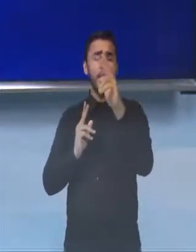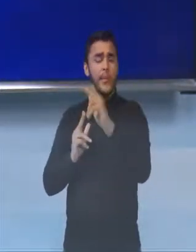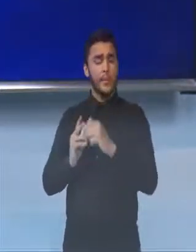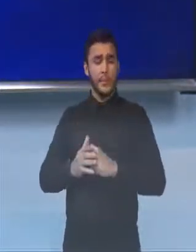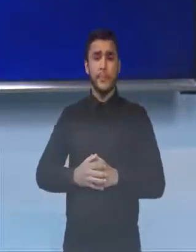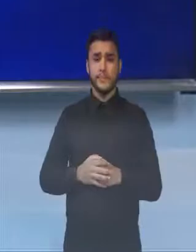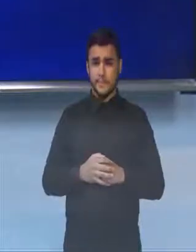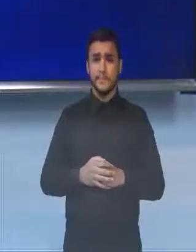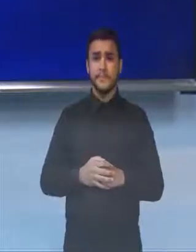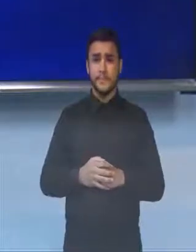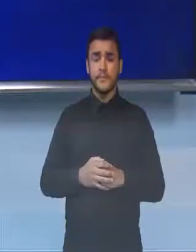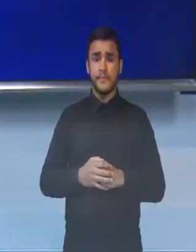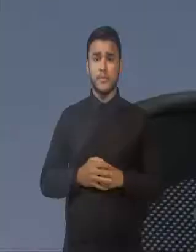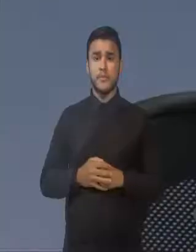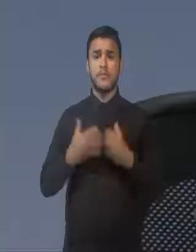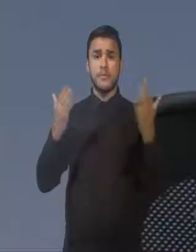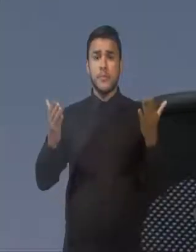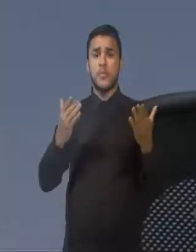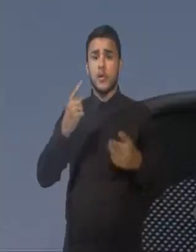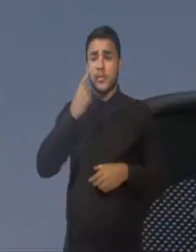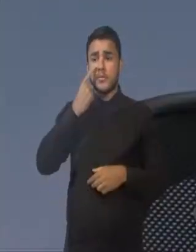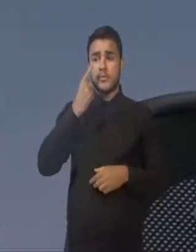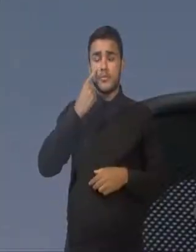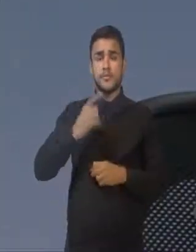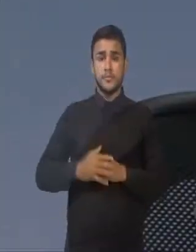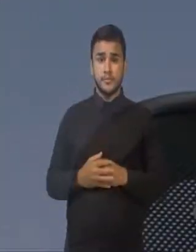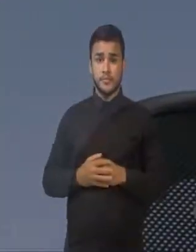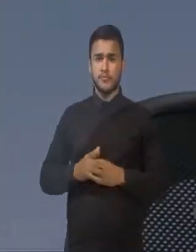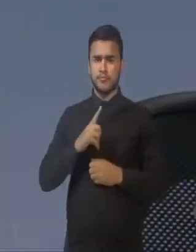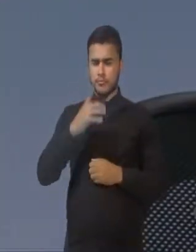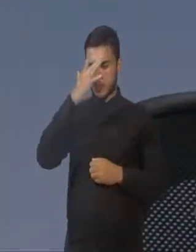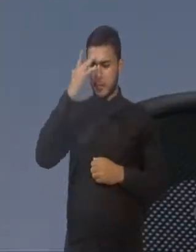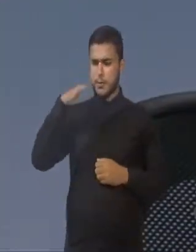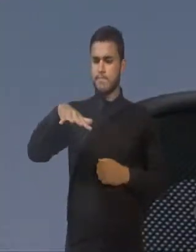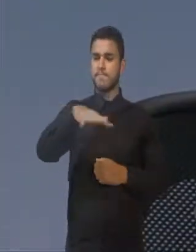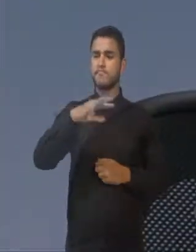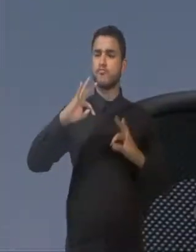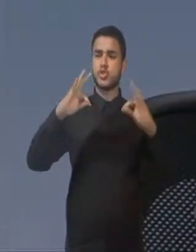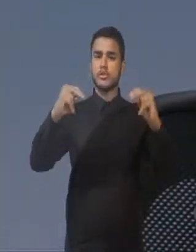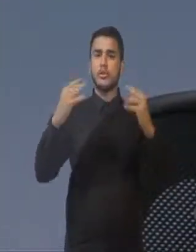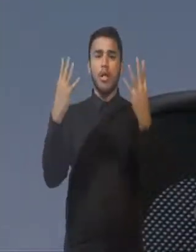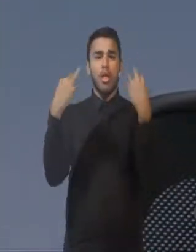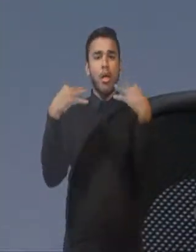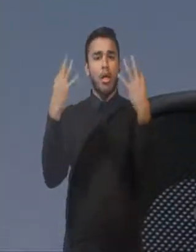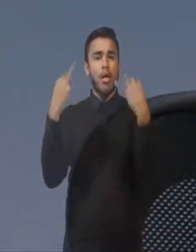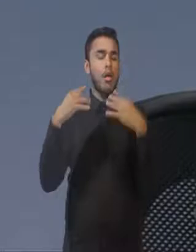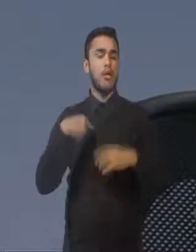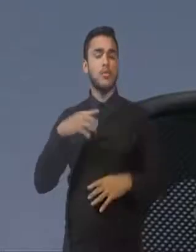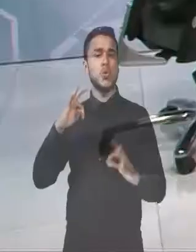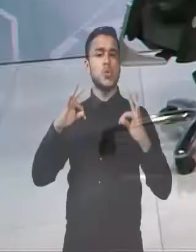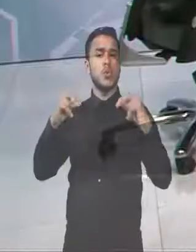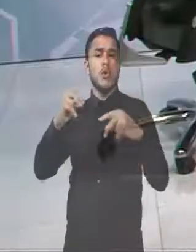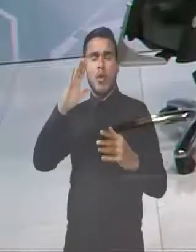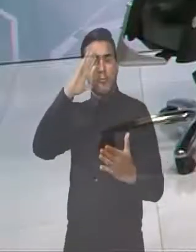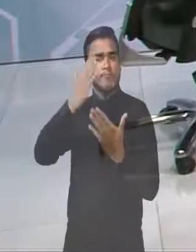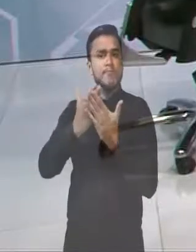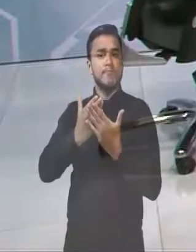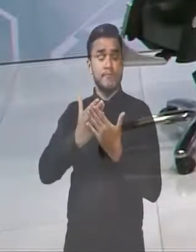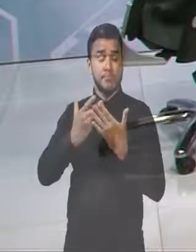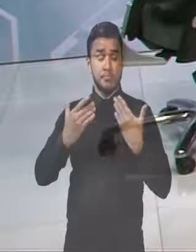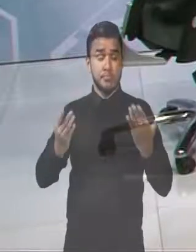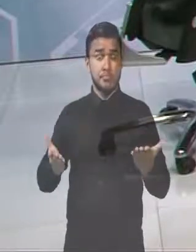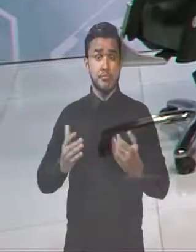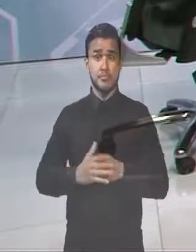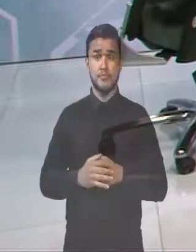simbólicos do que esses, por exemplo, com o retorno de um populismo, até certo ponto, muito agudizado. E aqui, no Brasil,